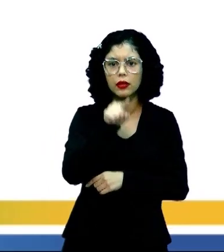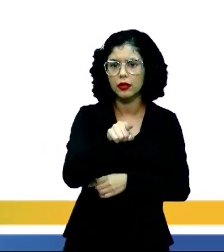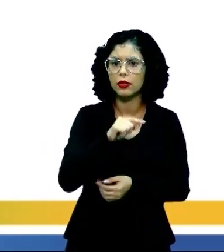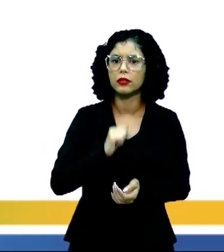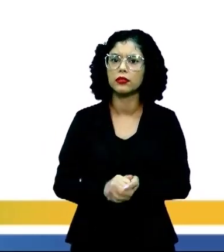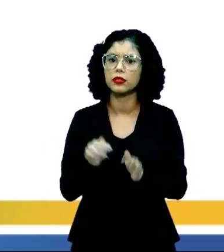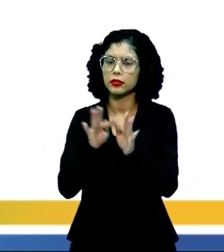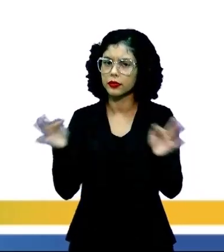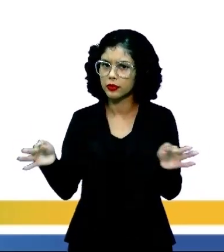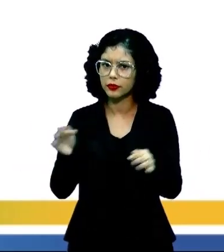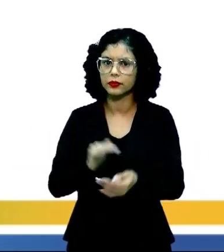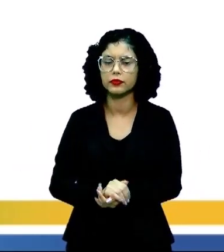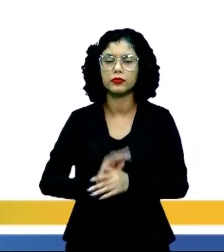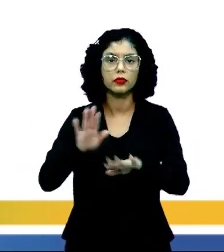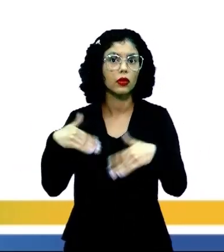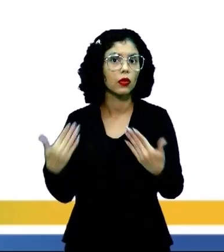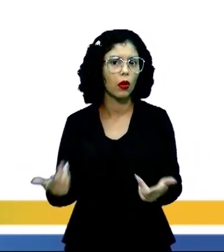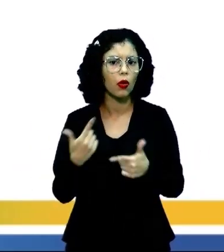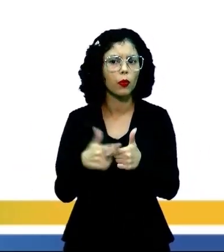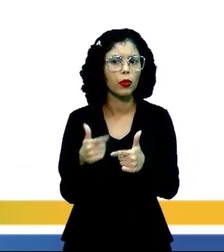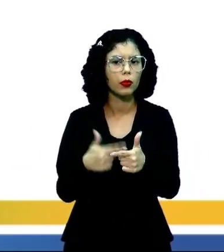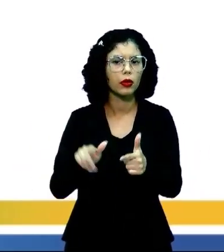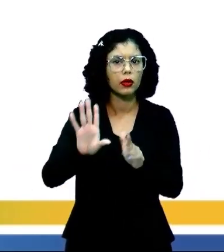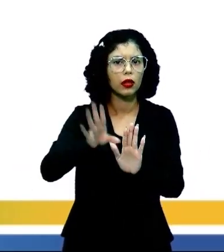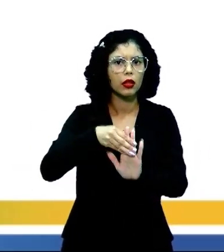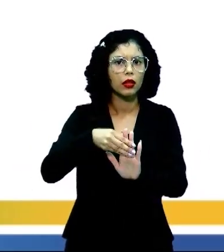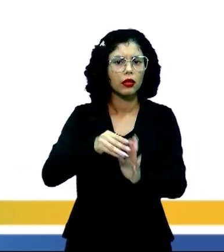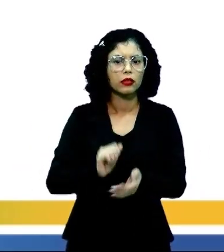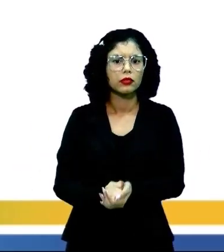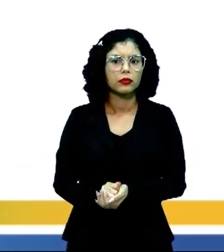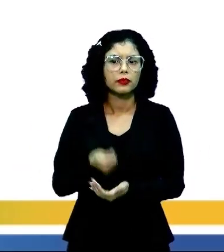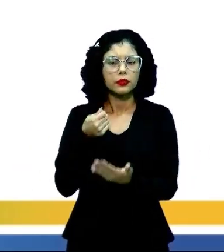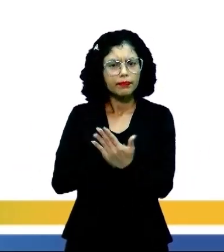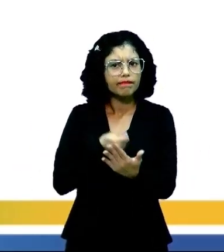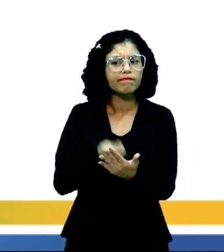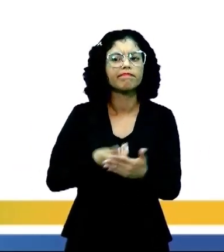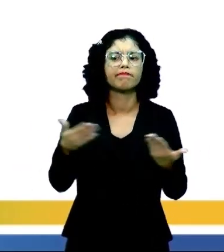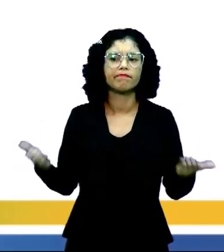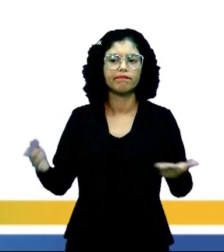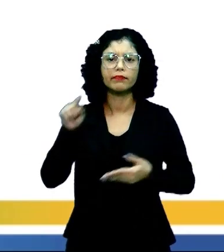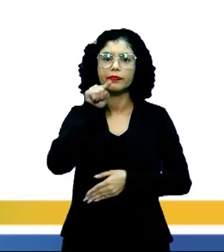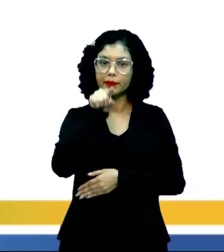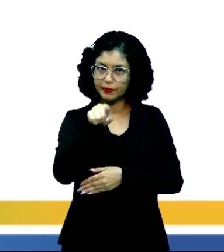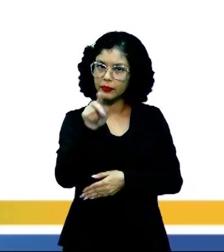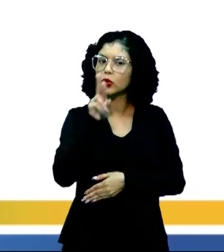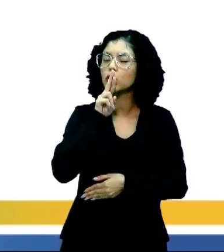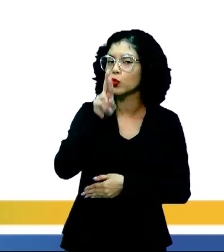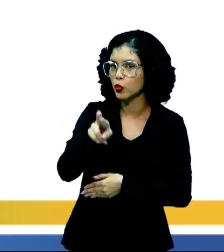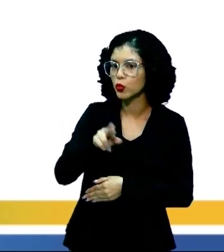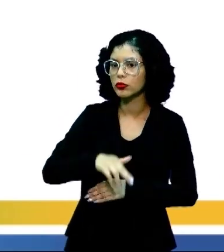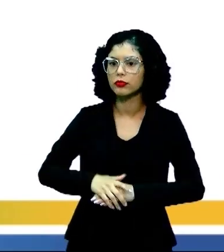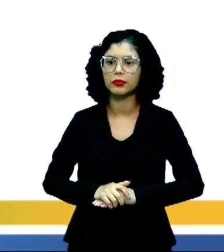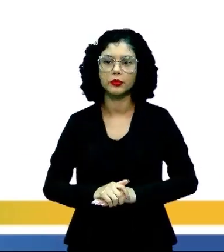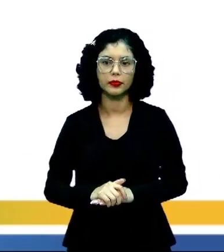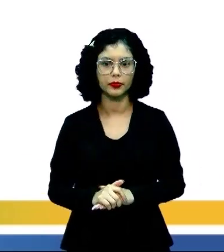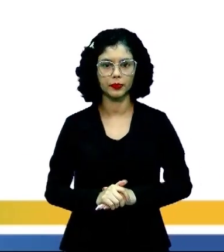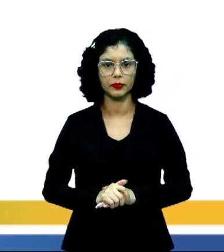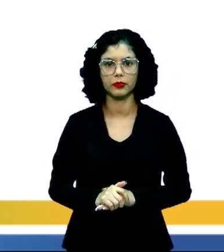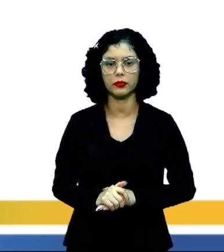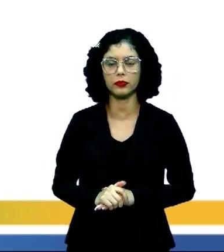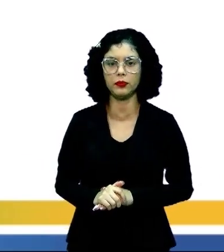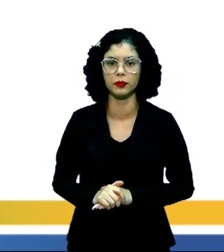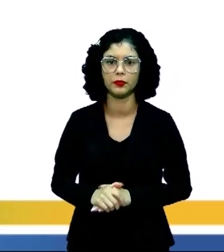dessa frase? Qual é o problema que está sendo colocado para você resolver aí?